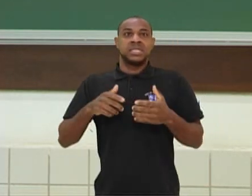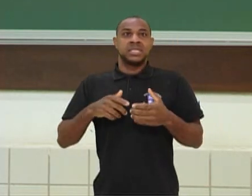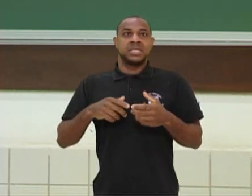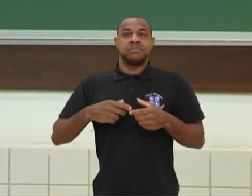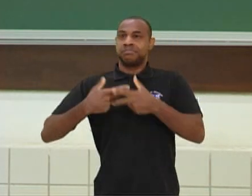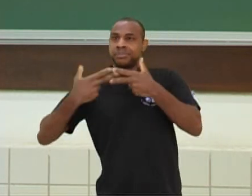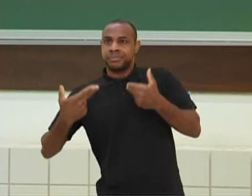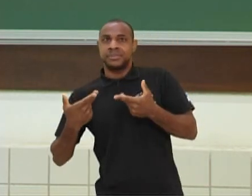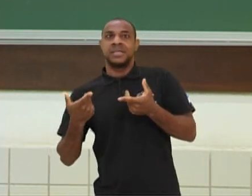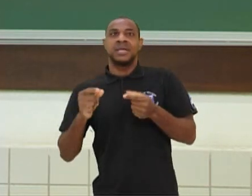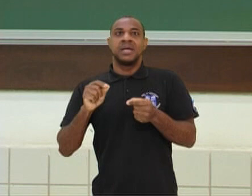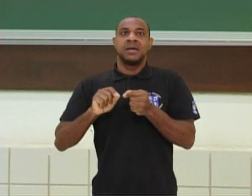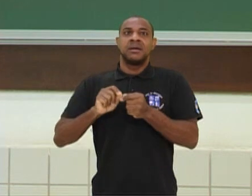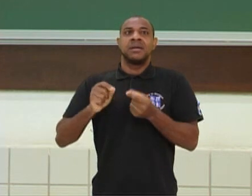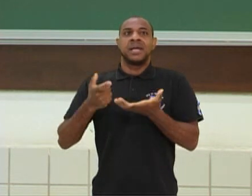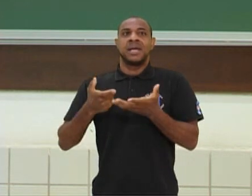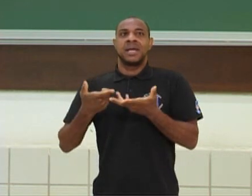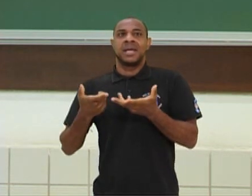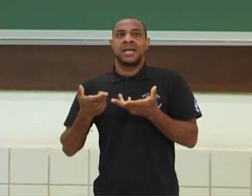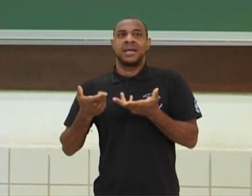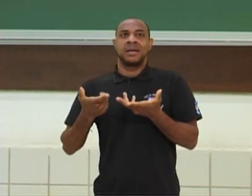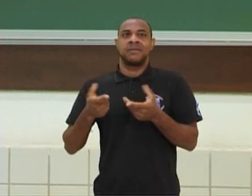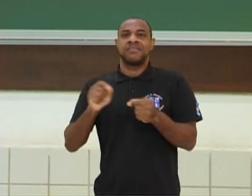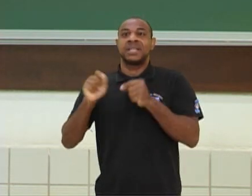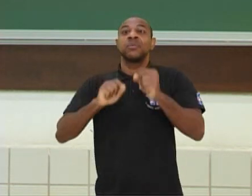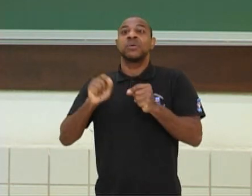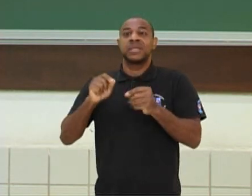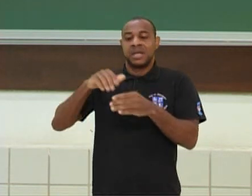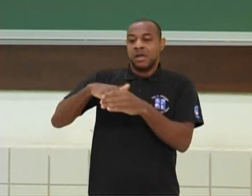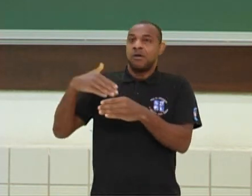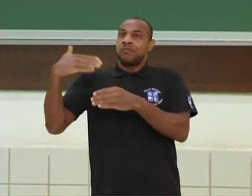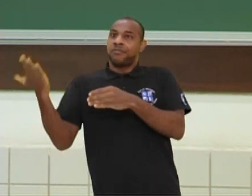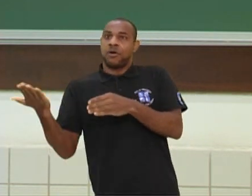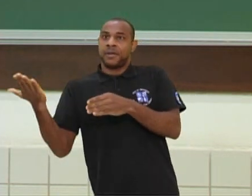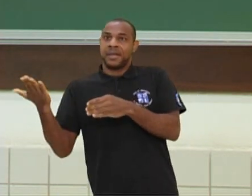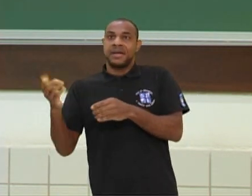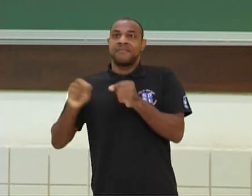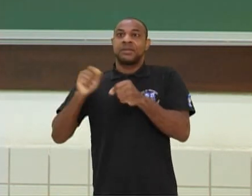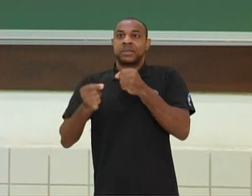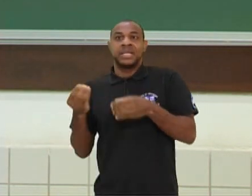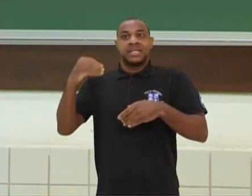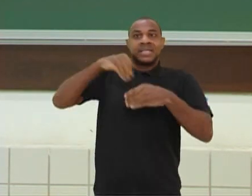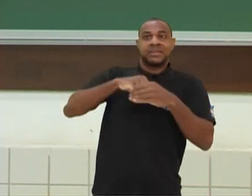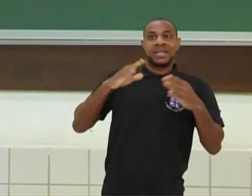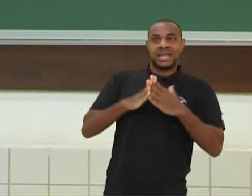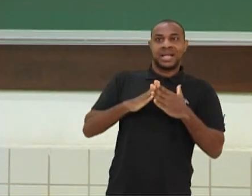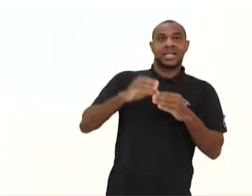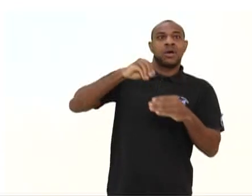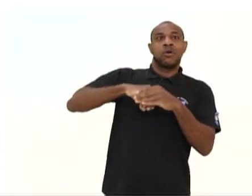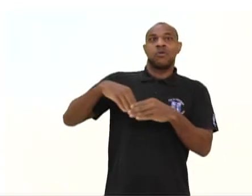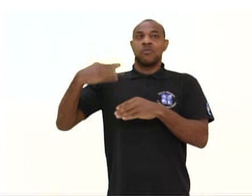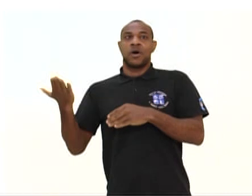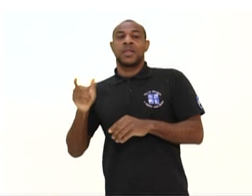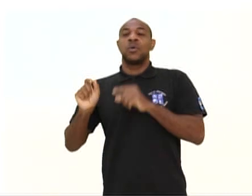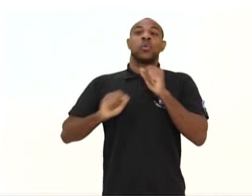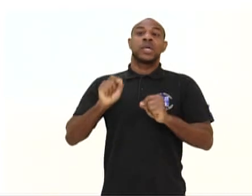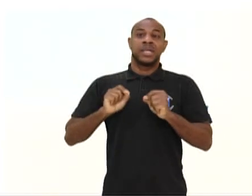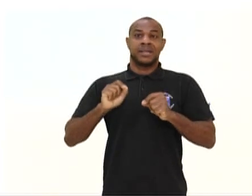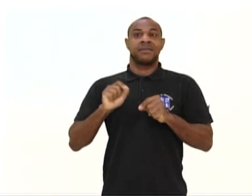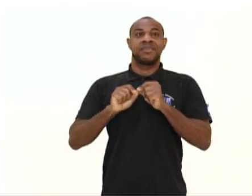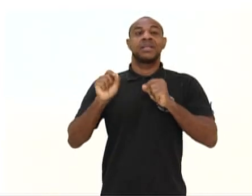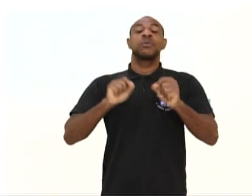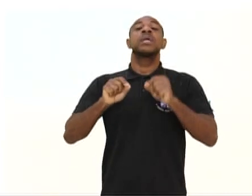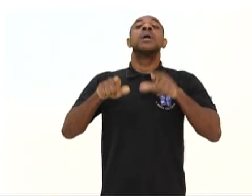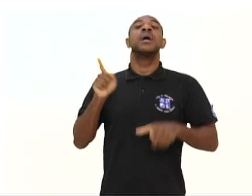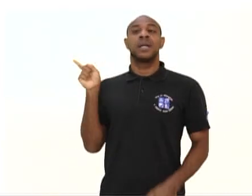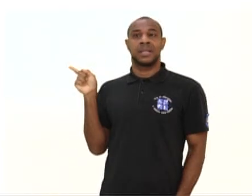com os desenhos. Temos watching TV, going to movies, playing video games, drawing. Então, o que está sendo feito